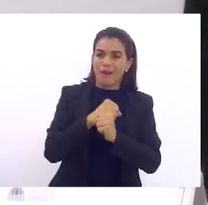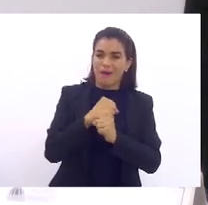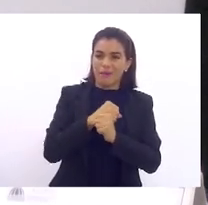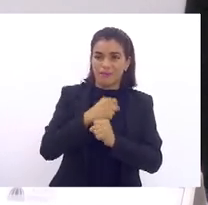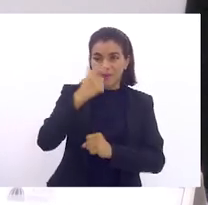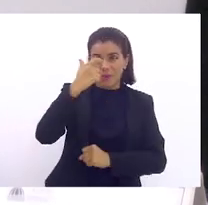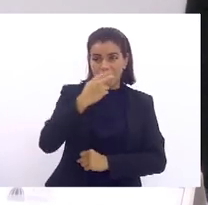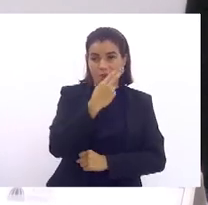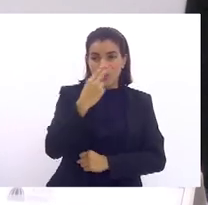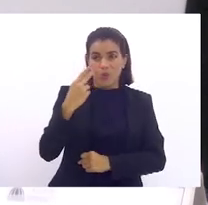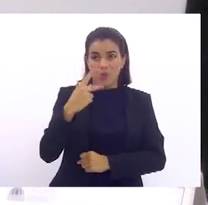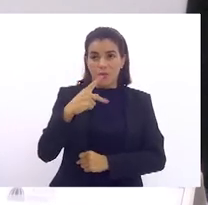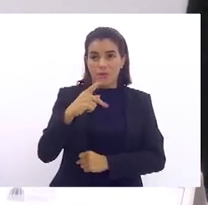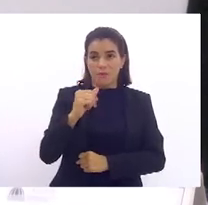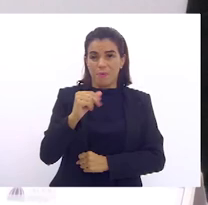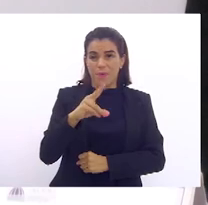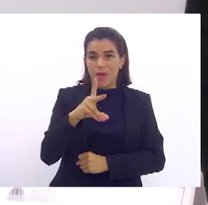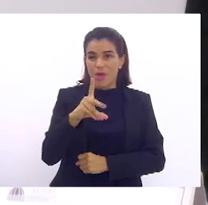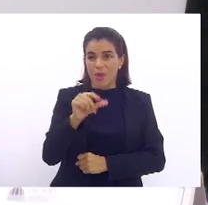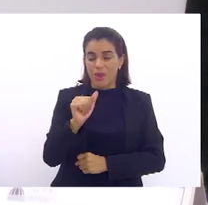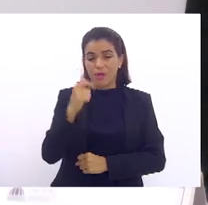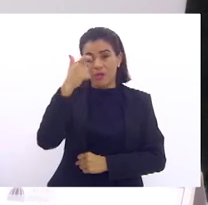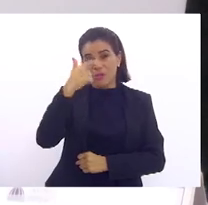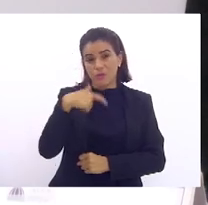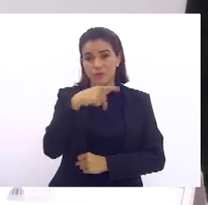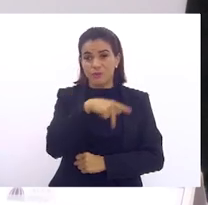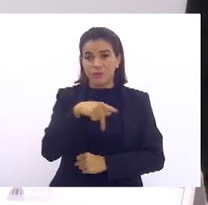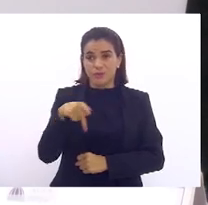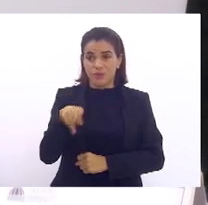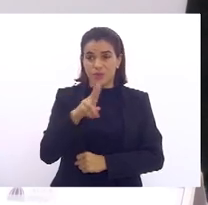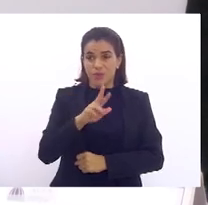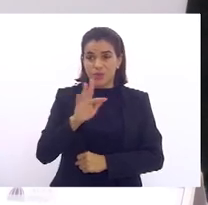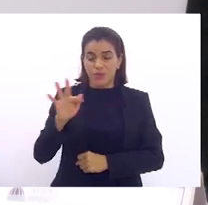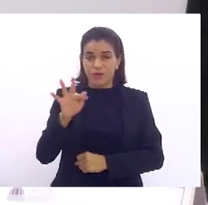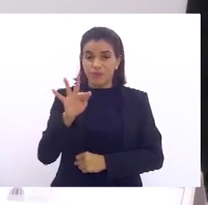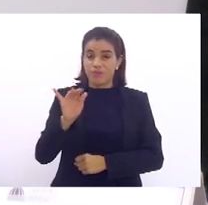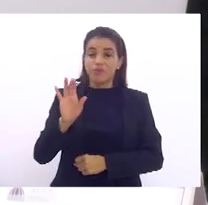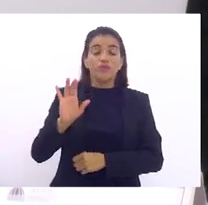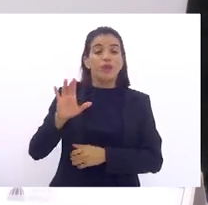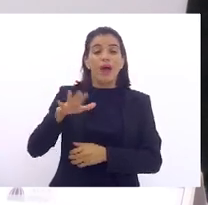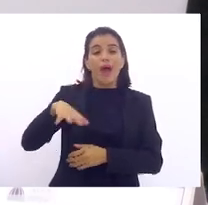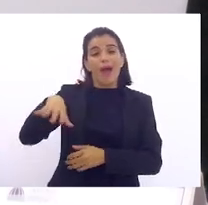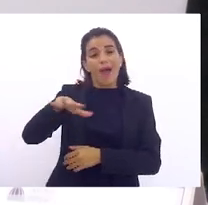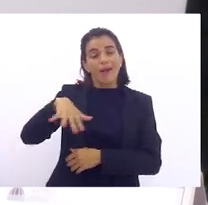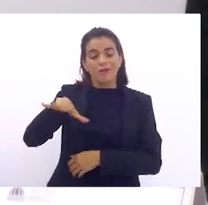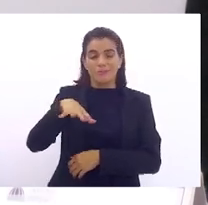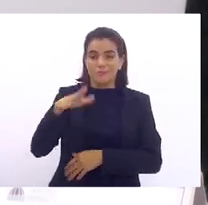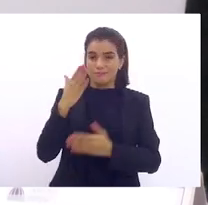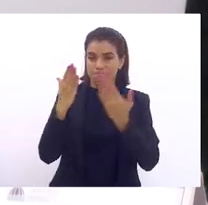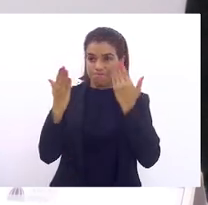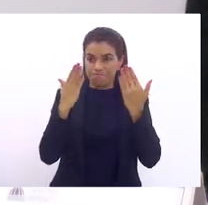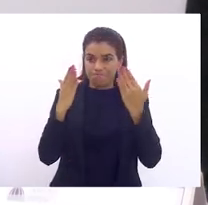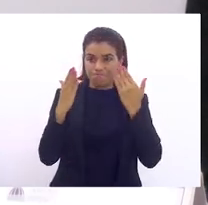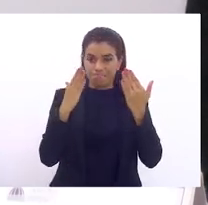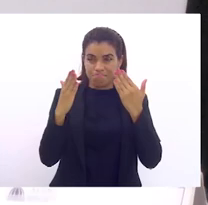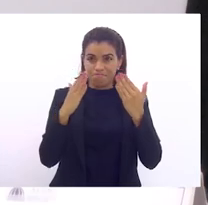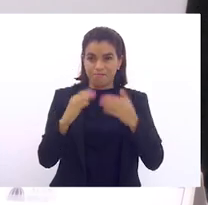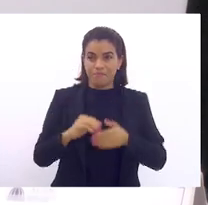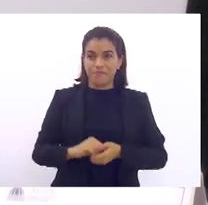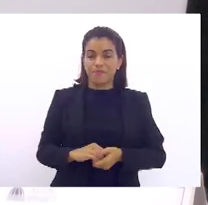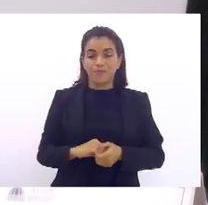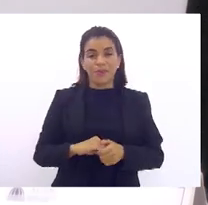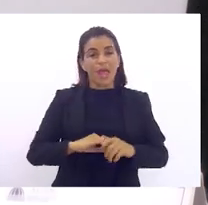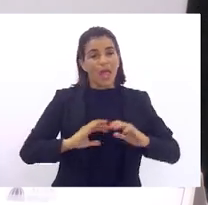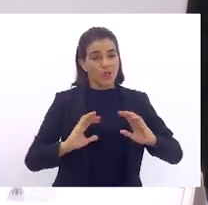Paula Paula cu eu sou professora da uf do Instituto de Psicologia é nossas futuras